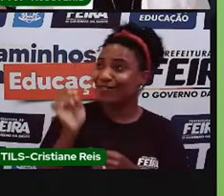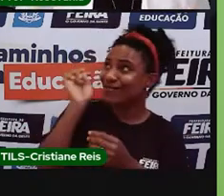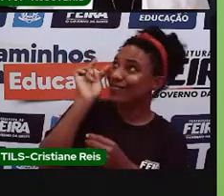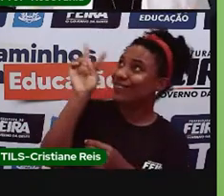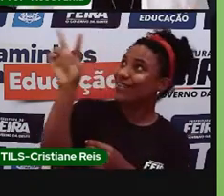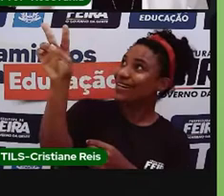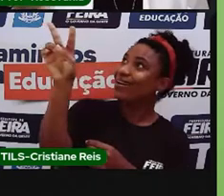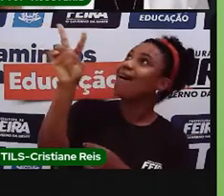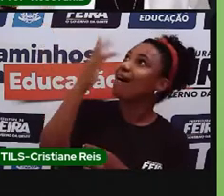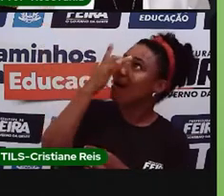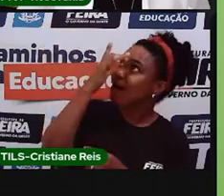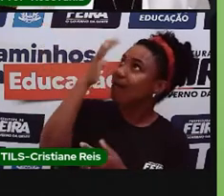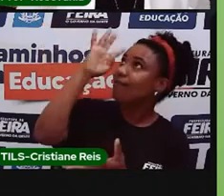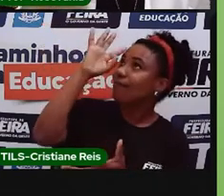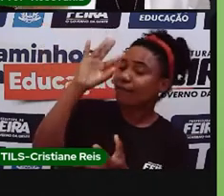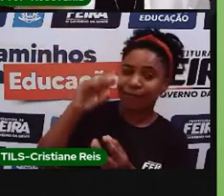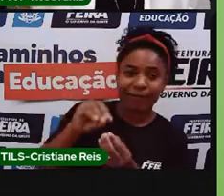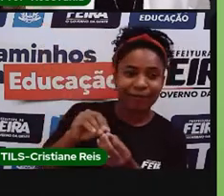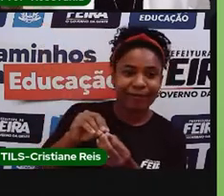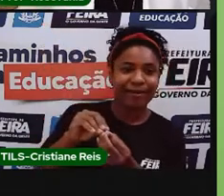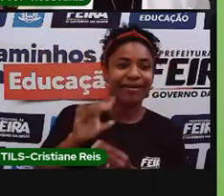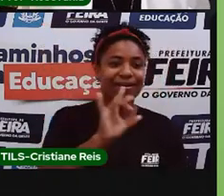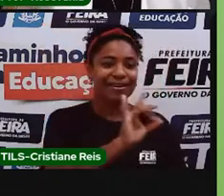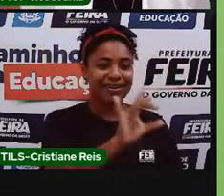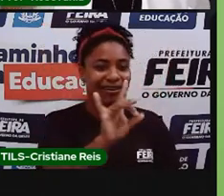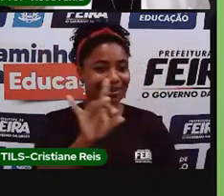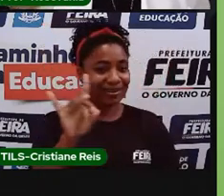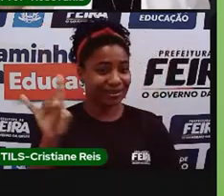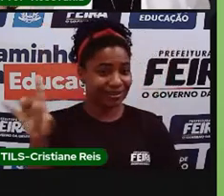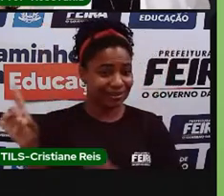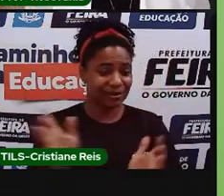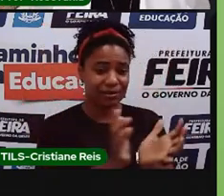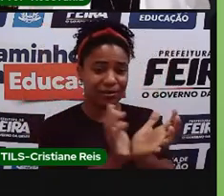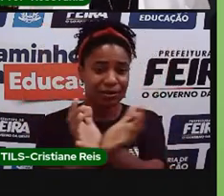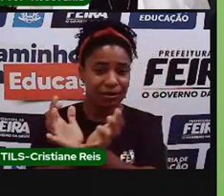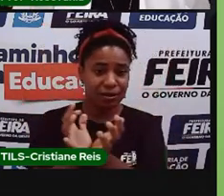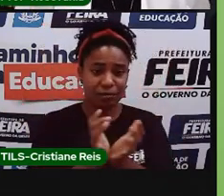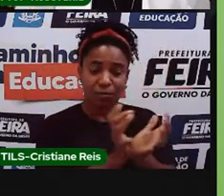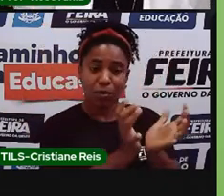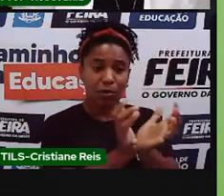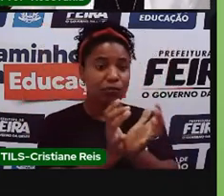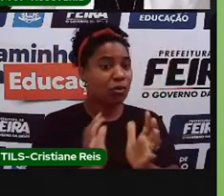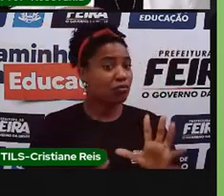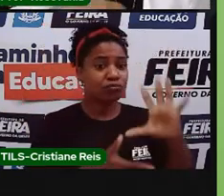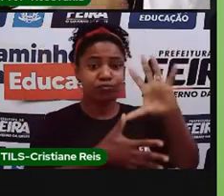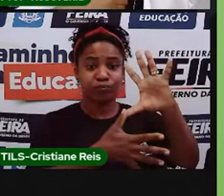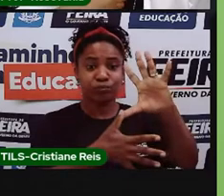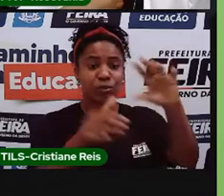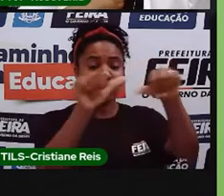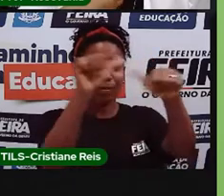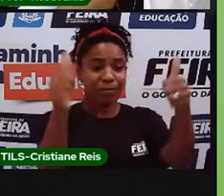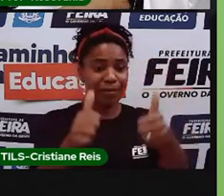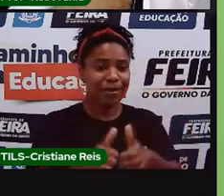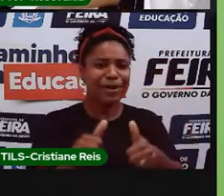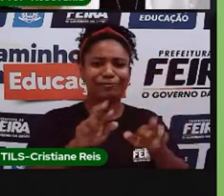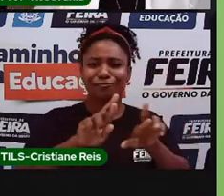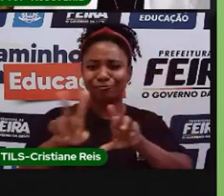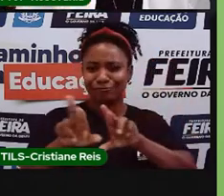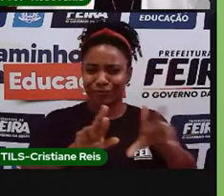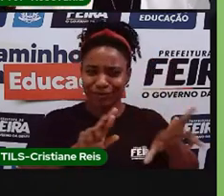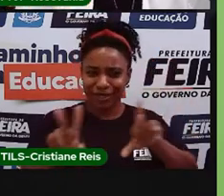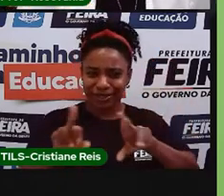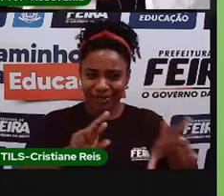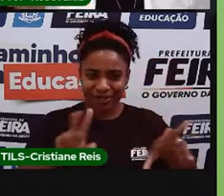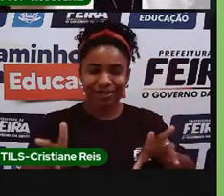E o que que acontecia? Cada povo, né, fez seu mapa de diferentes formas e materiais. Então, se o desenho